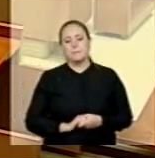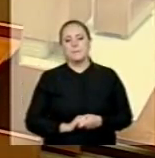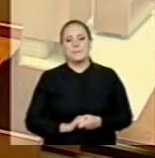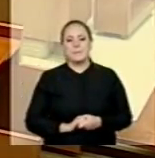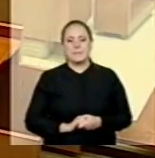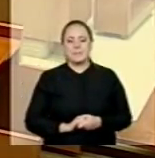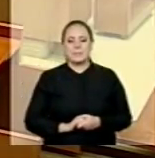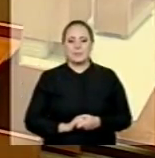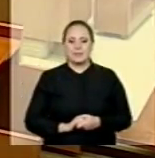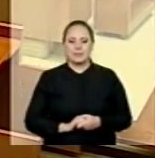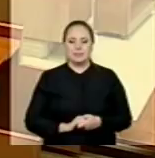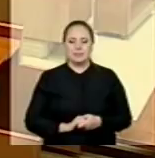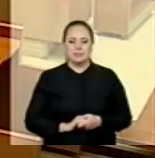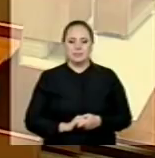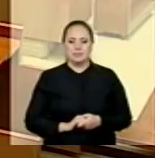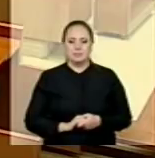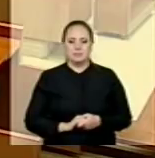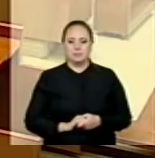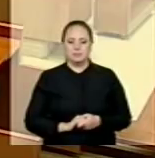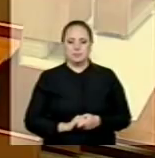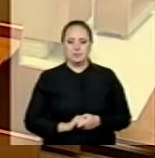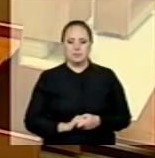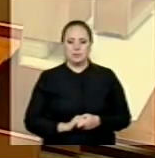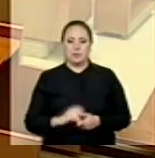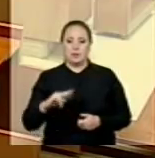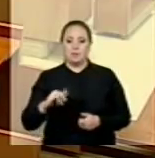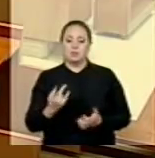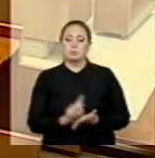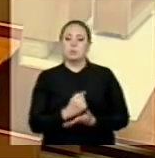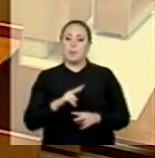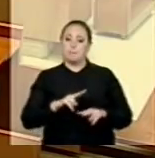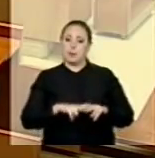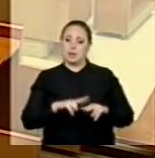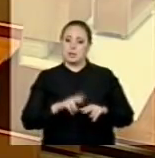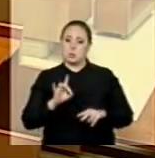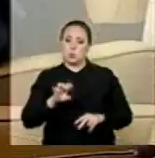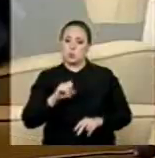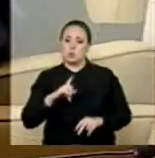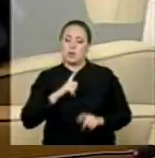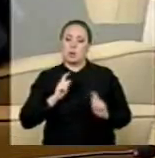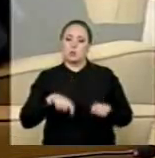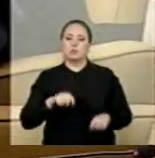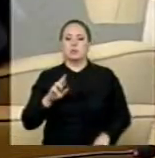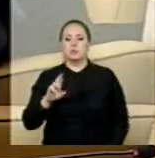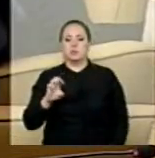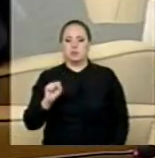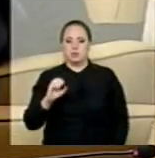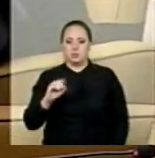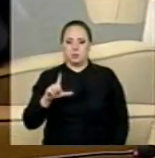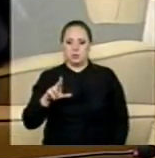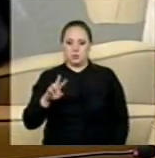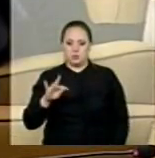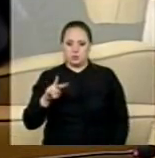prisão fica submetida, como já adiantei, à condição resolutiva. A Casa